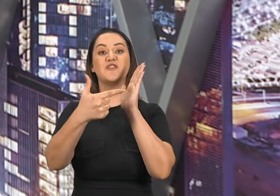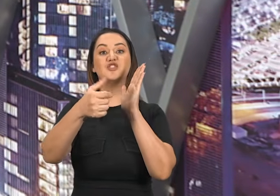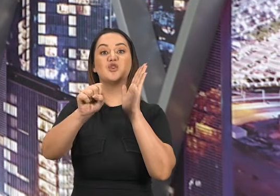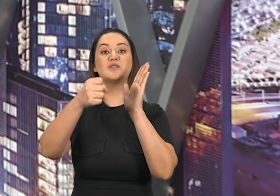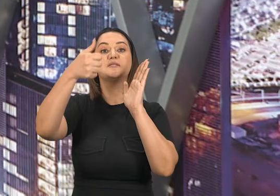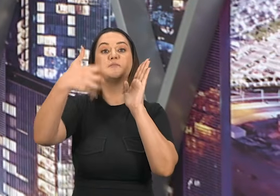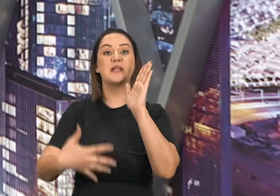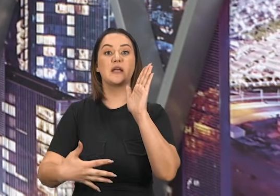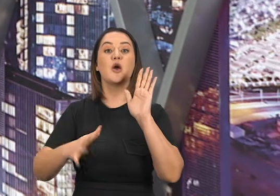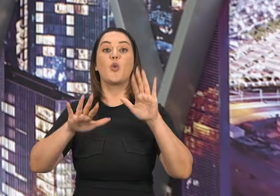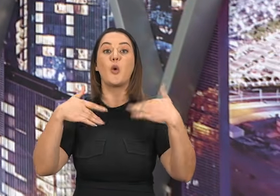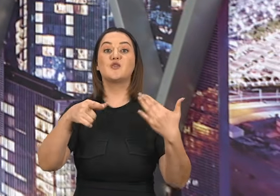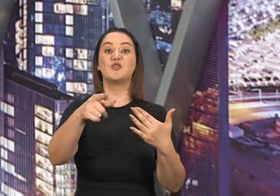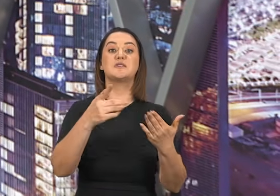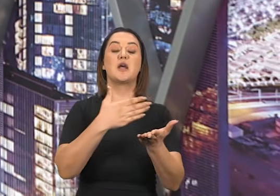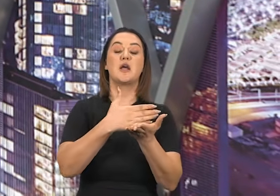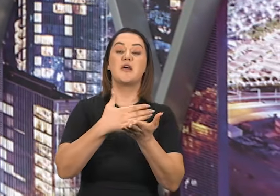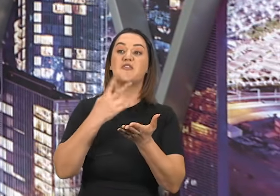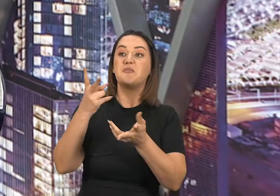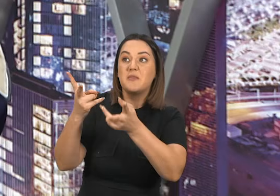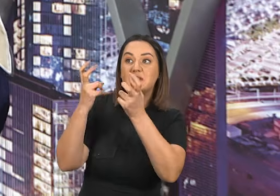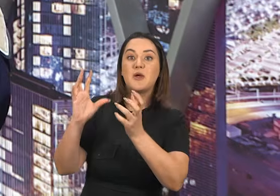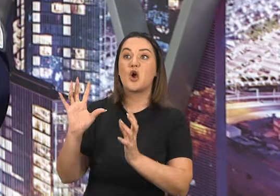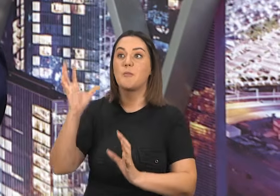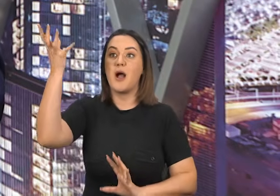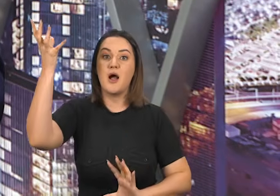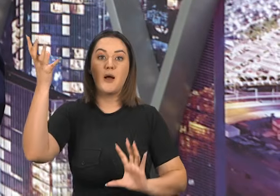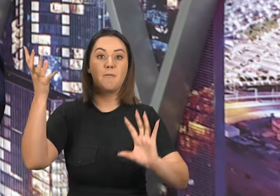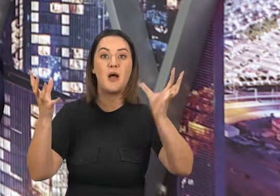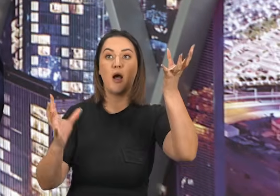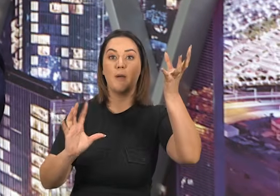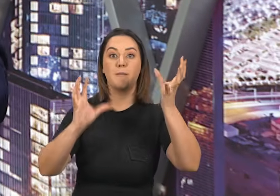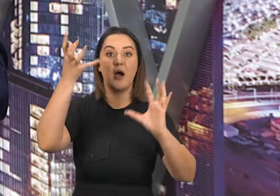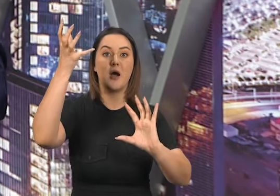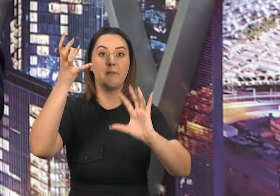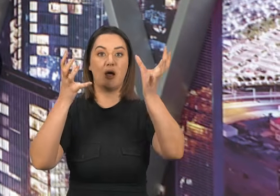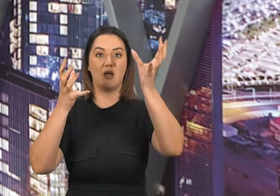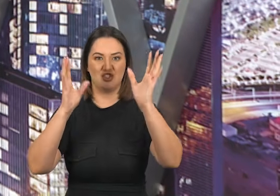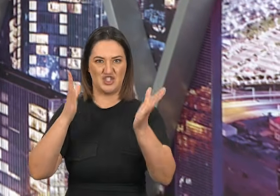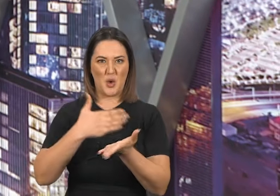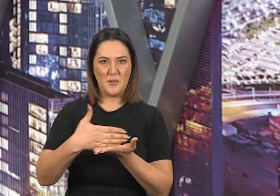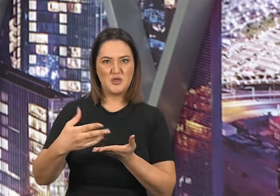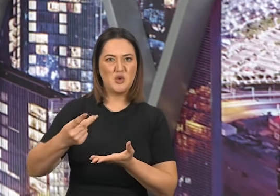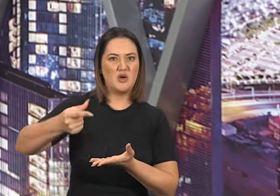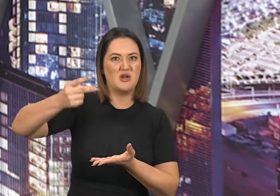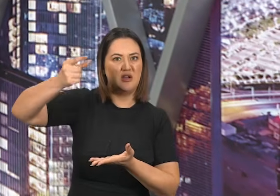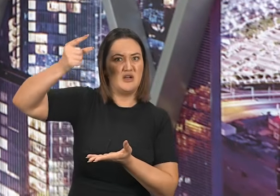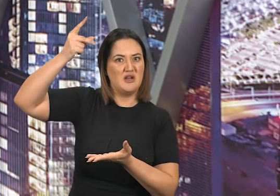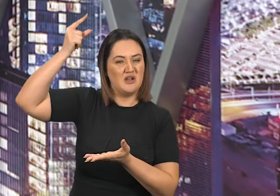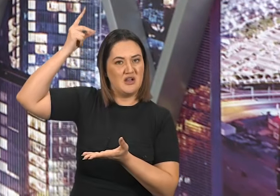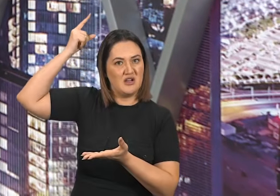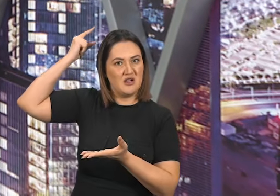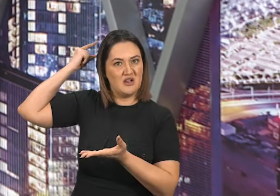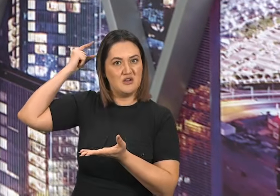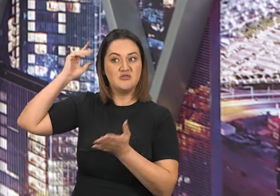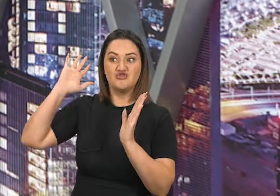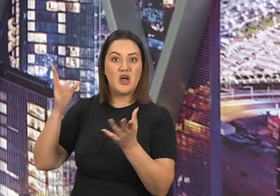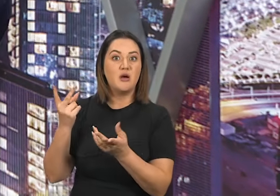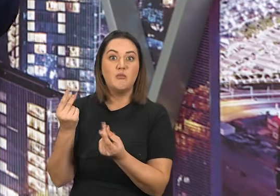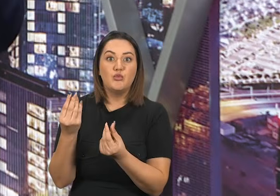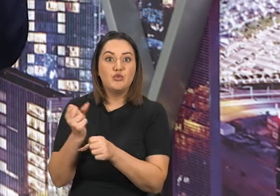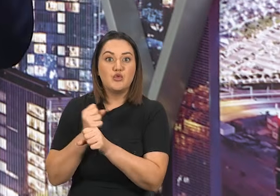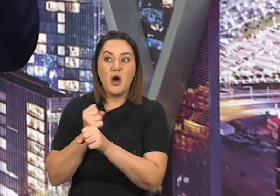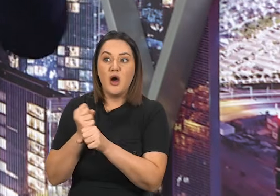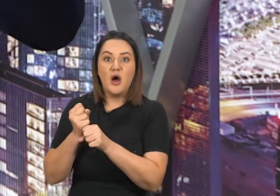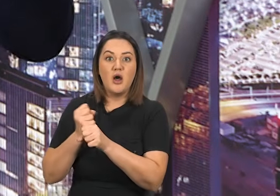diz, quando essas coisas começarem a acontecer, elas não estão começando a acontecer,